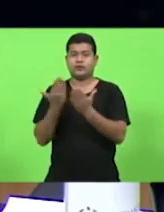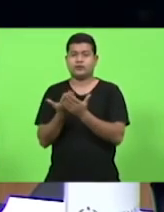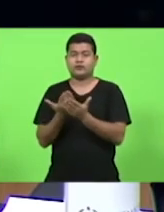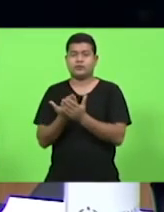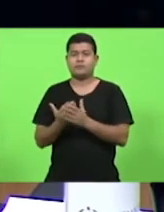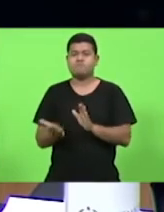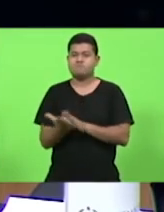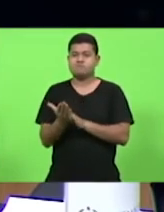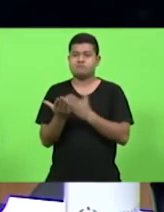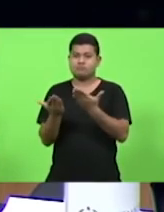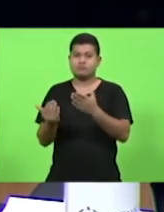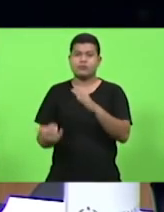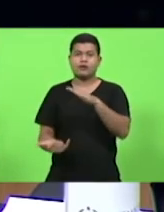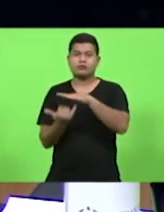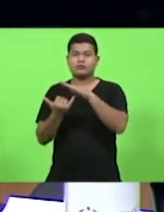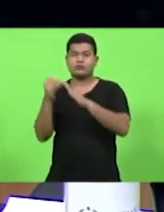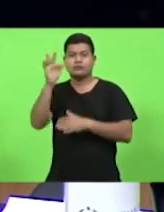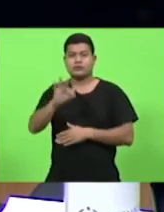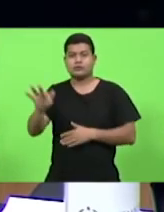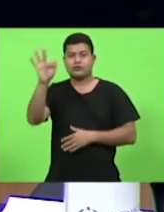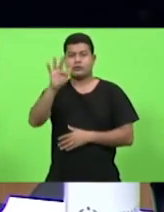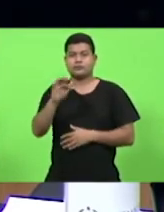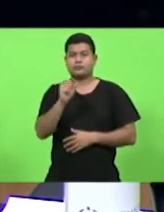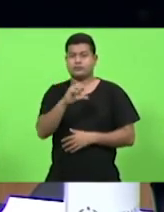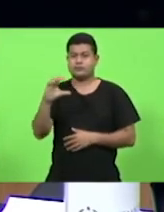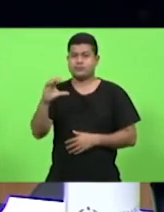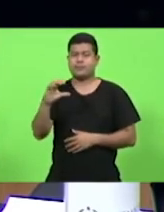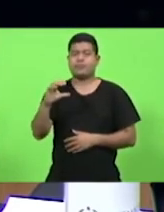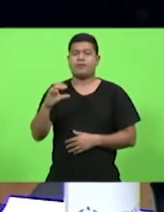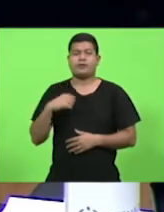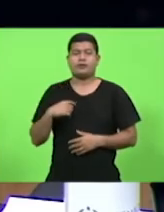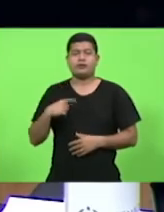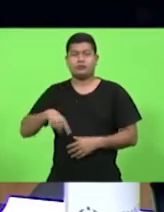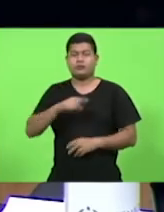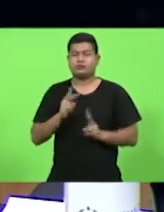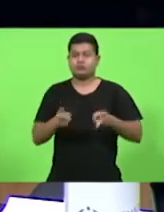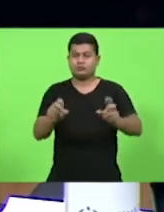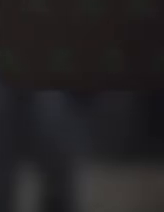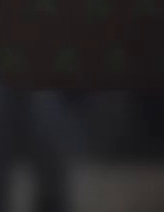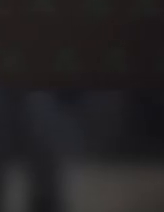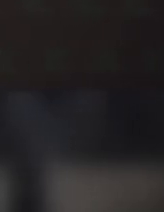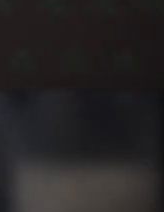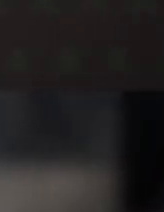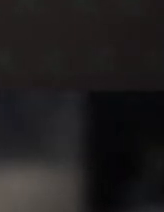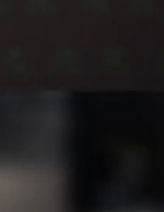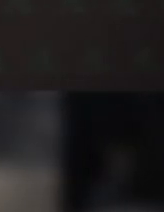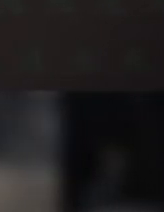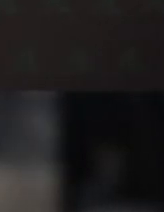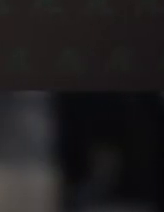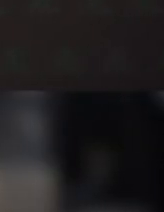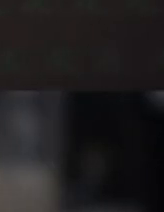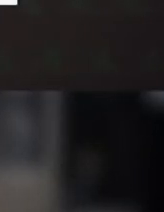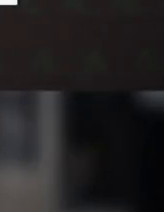Instituto Federal de Santa Catarina e sigamos na luta em defesa da qualidade da educação